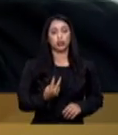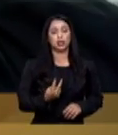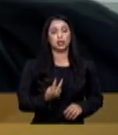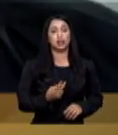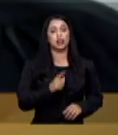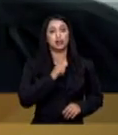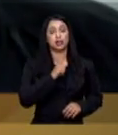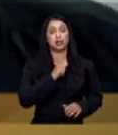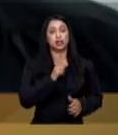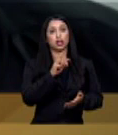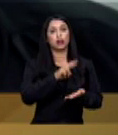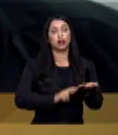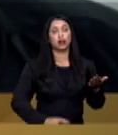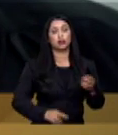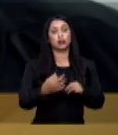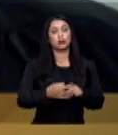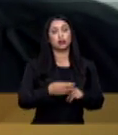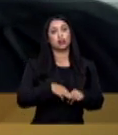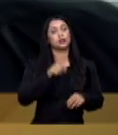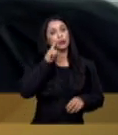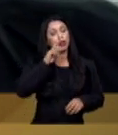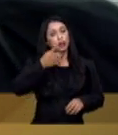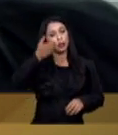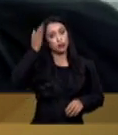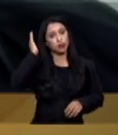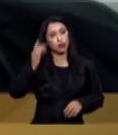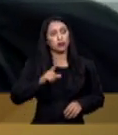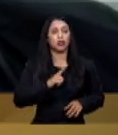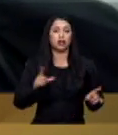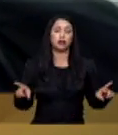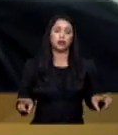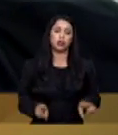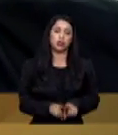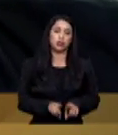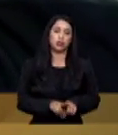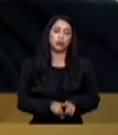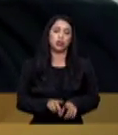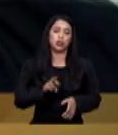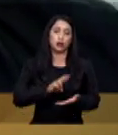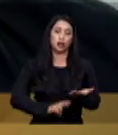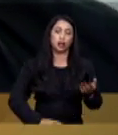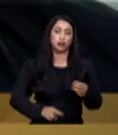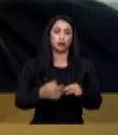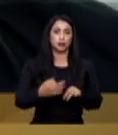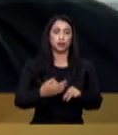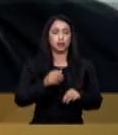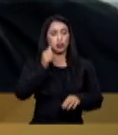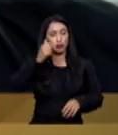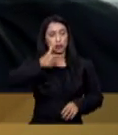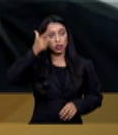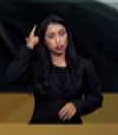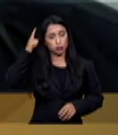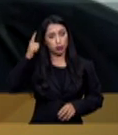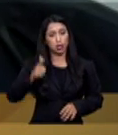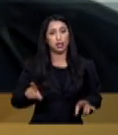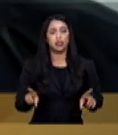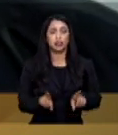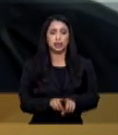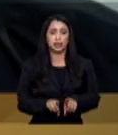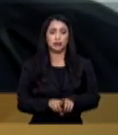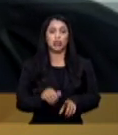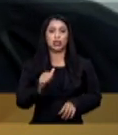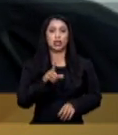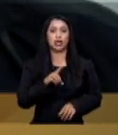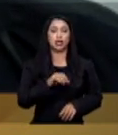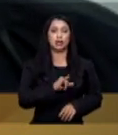que era o relator originário ministro Marco Aureli e teve como relator o ministro Alexandre Moraes. Menciona também a